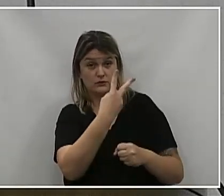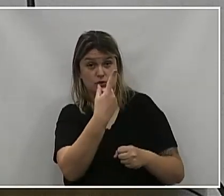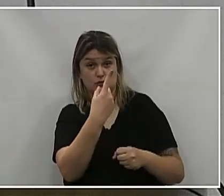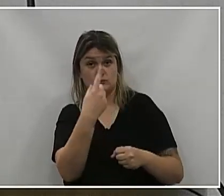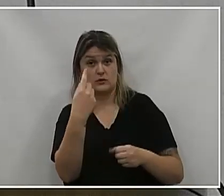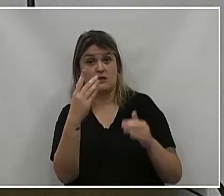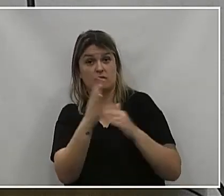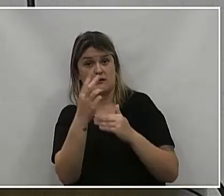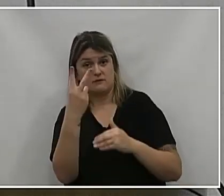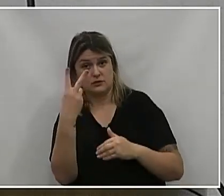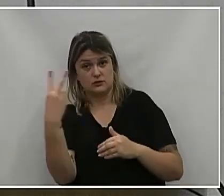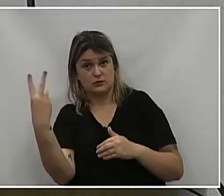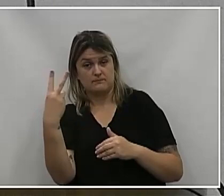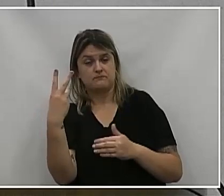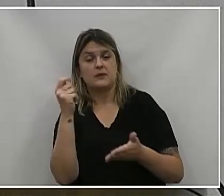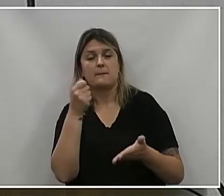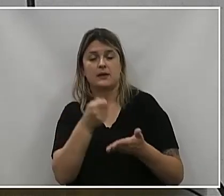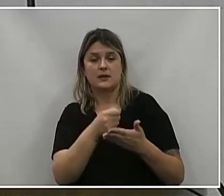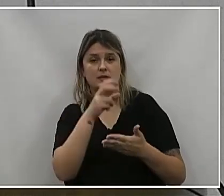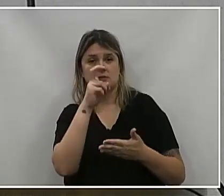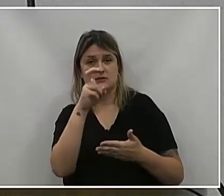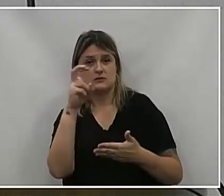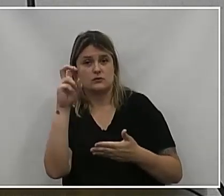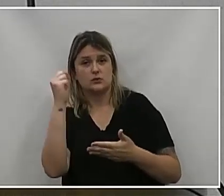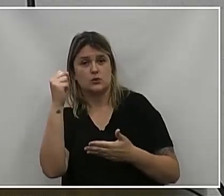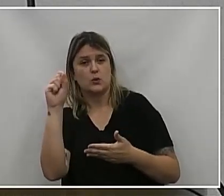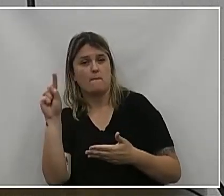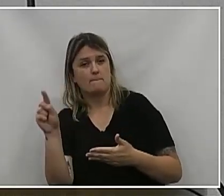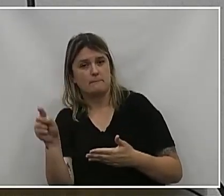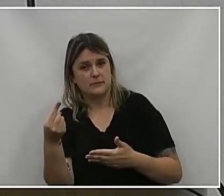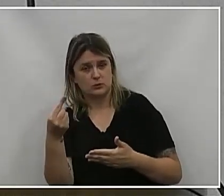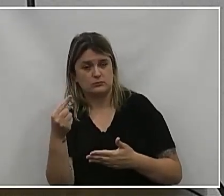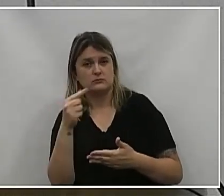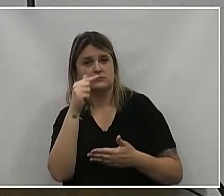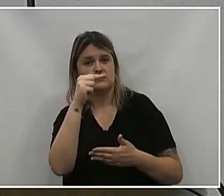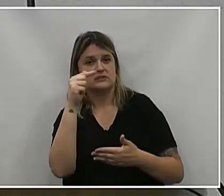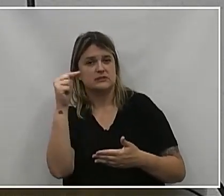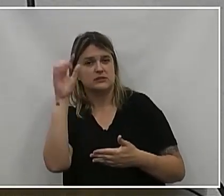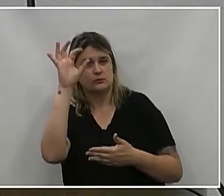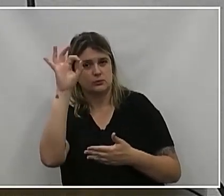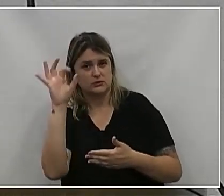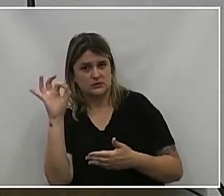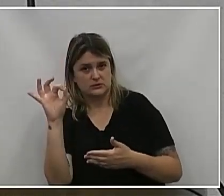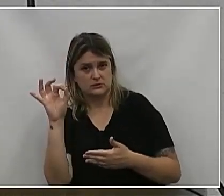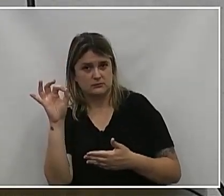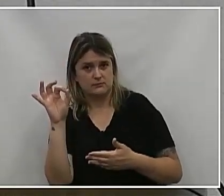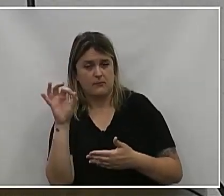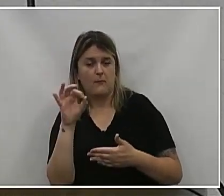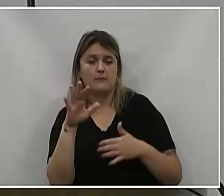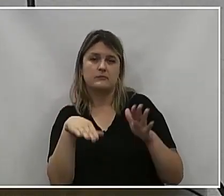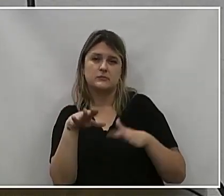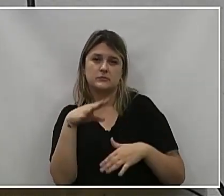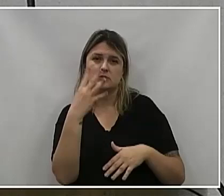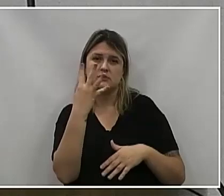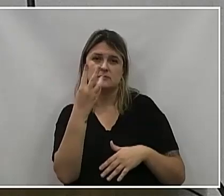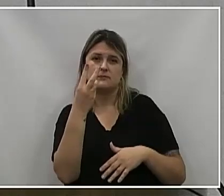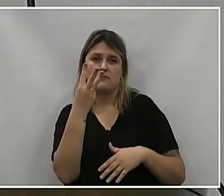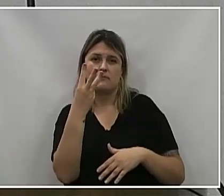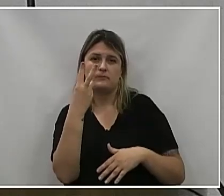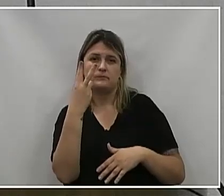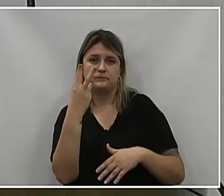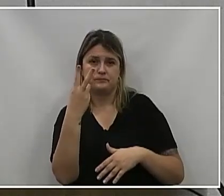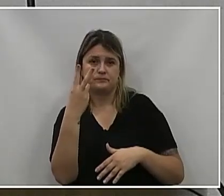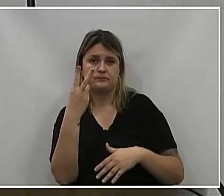já saltaria para 558 mil. Pagaríamos 77%, daria 432. Quer dizer,